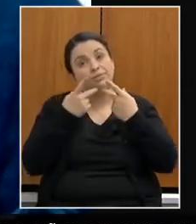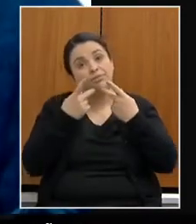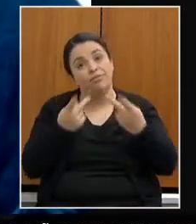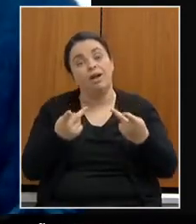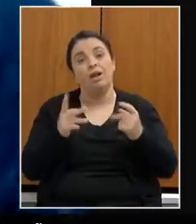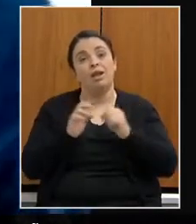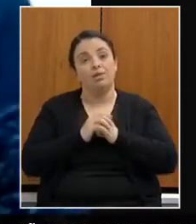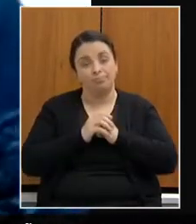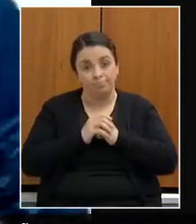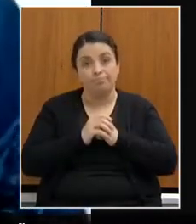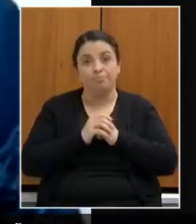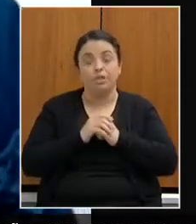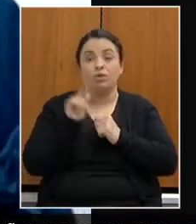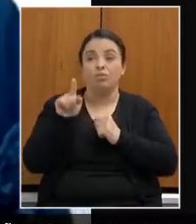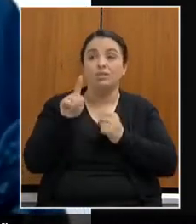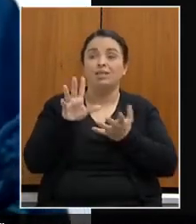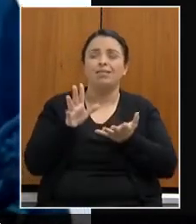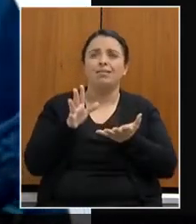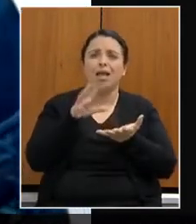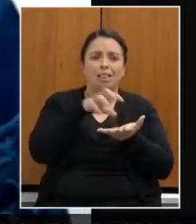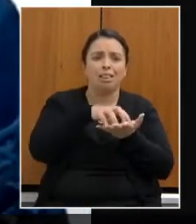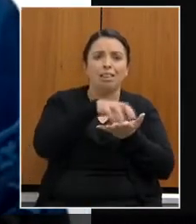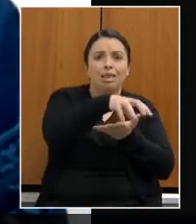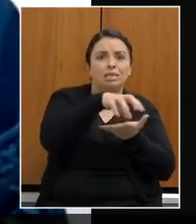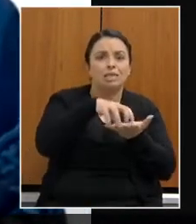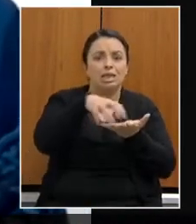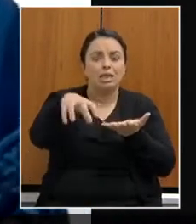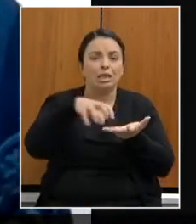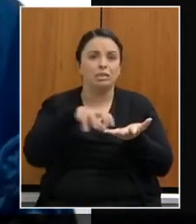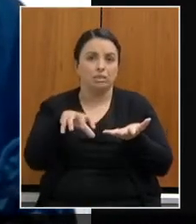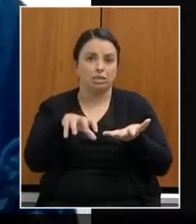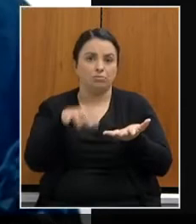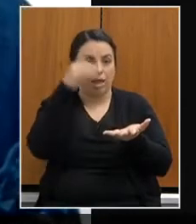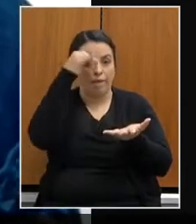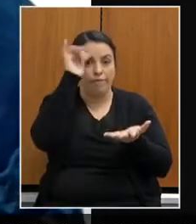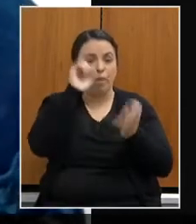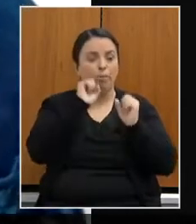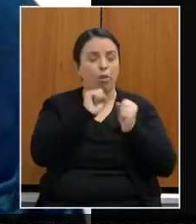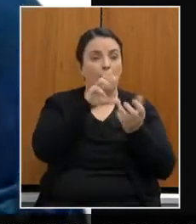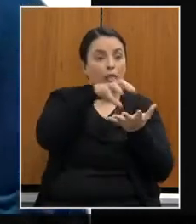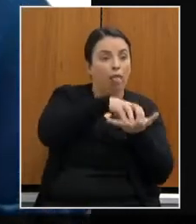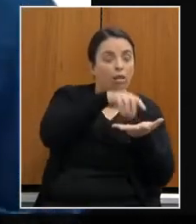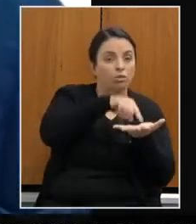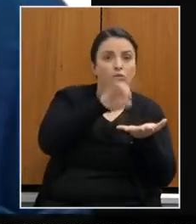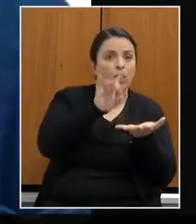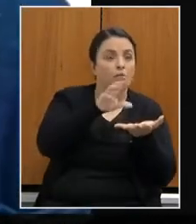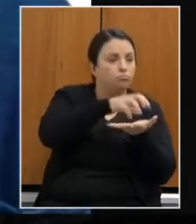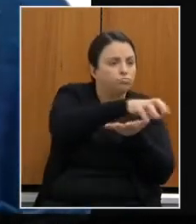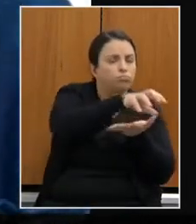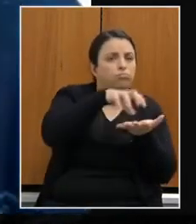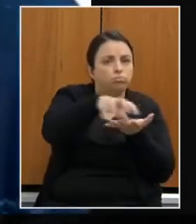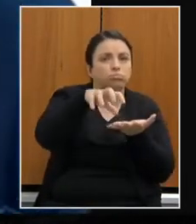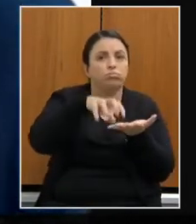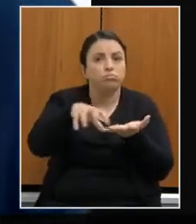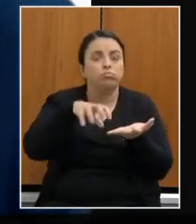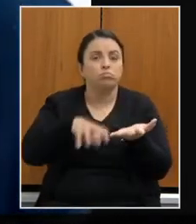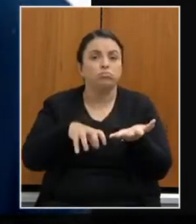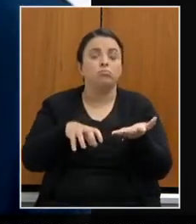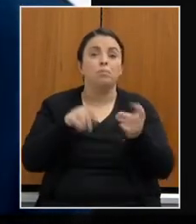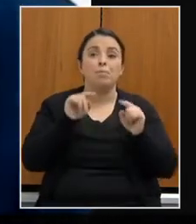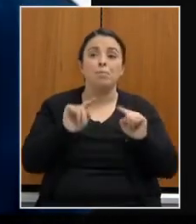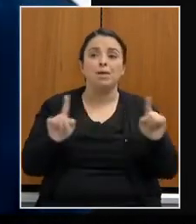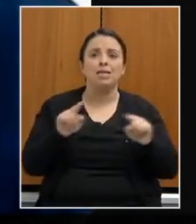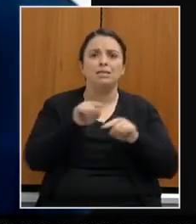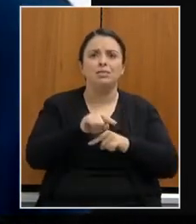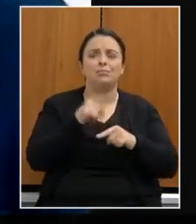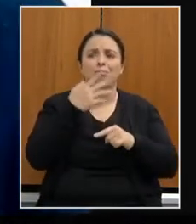diz que está descentralizando mas a descentralização escolheu exatamente como experiência